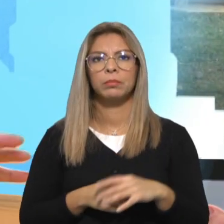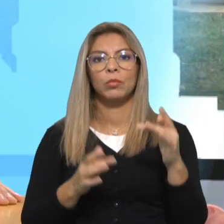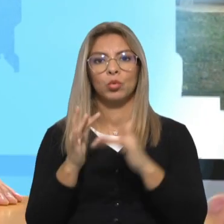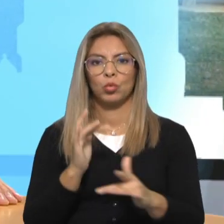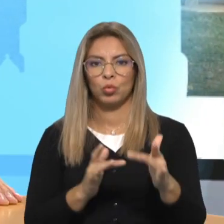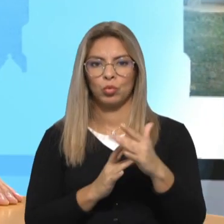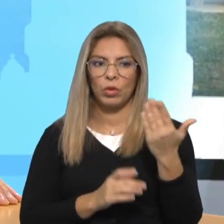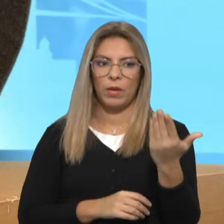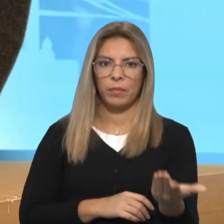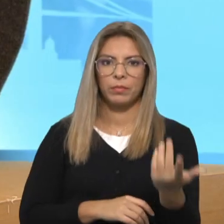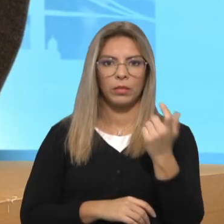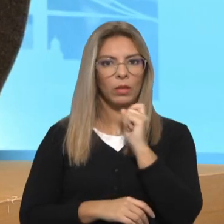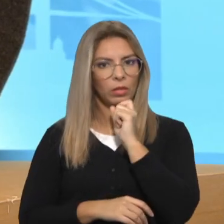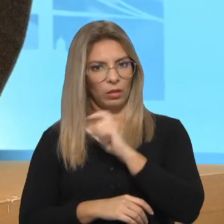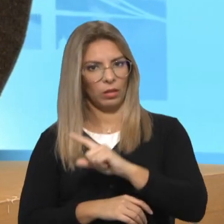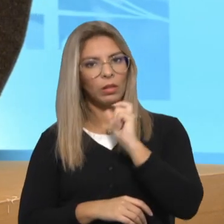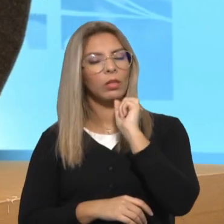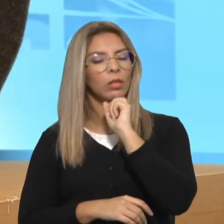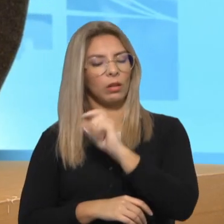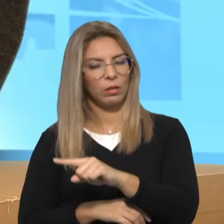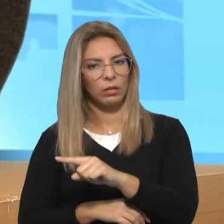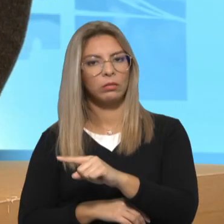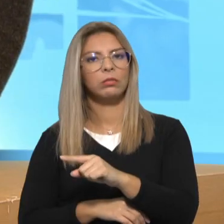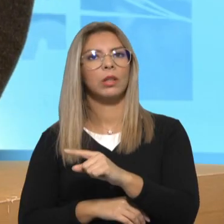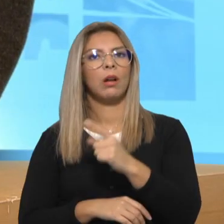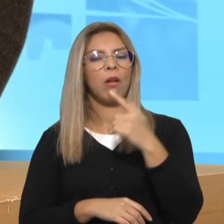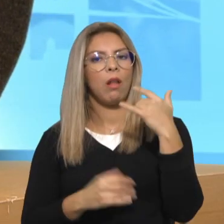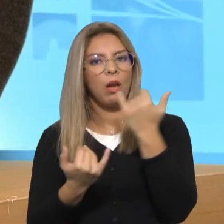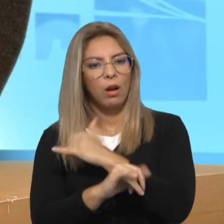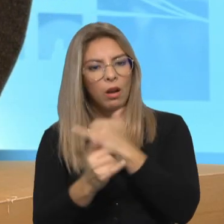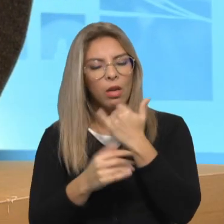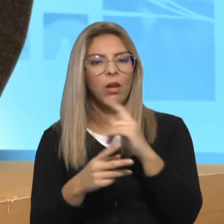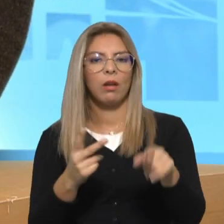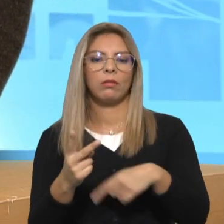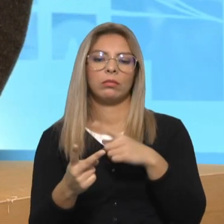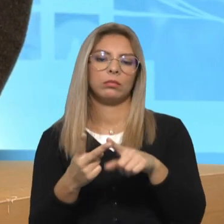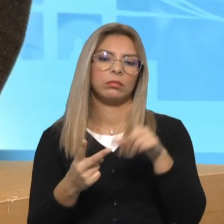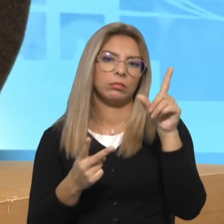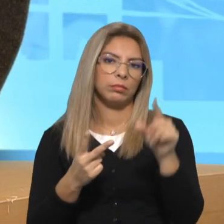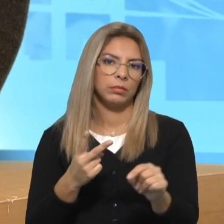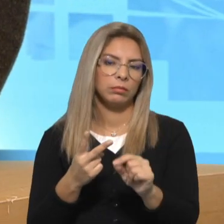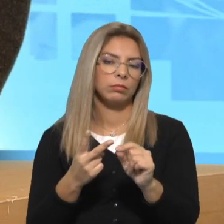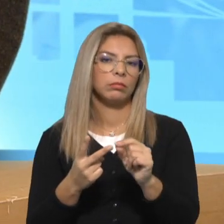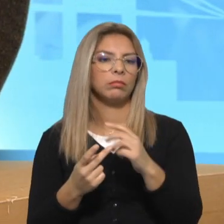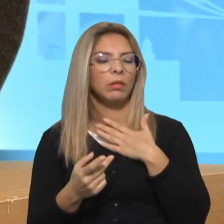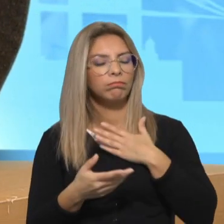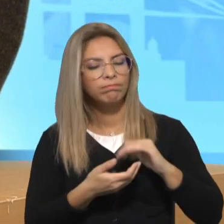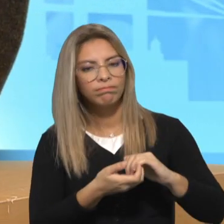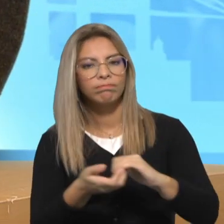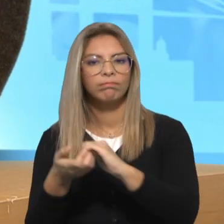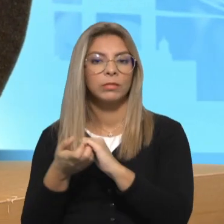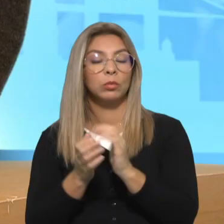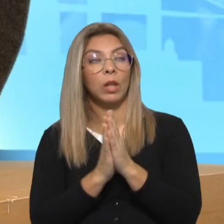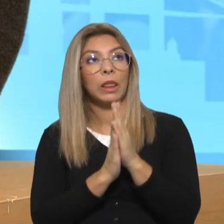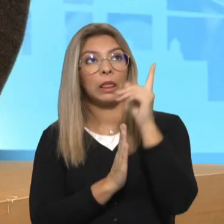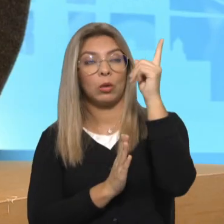revêem. E aí revemos-nos todos com uma enorme alegria e com uma fraternidade. Eu devo-lhe dizer que, pela graça de Deus, eu